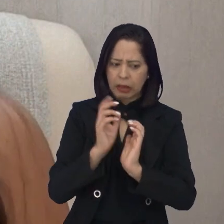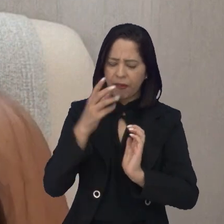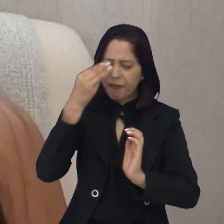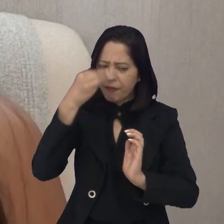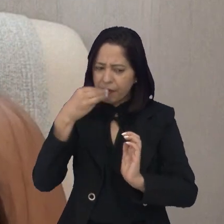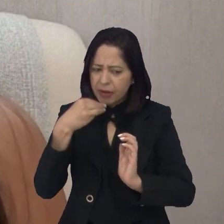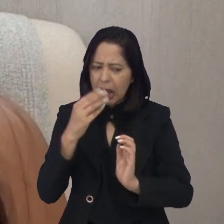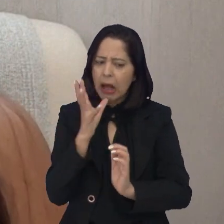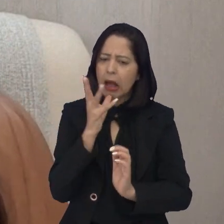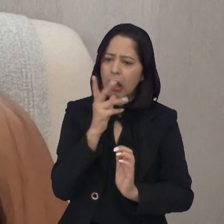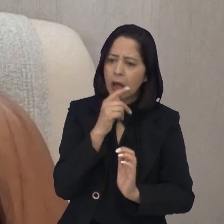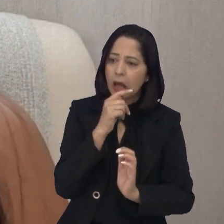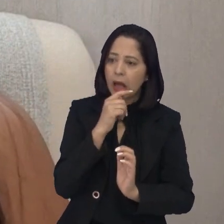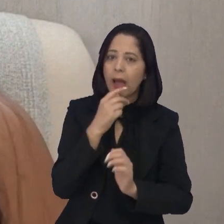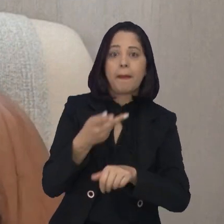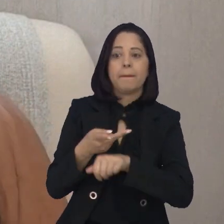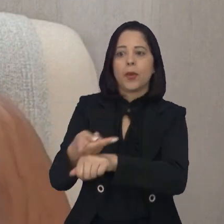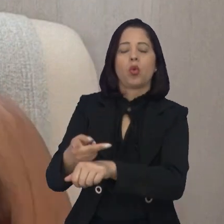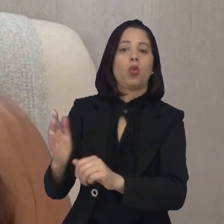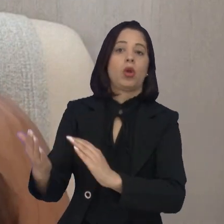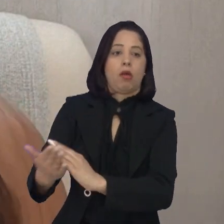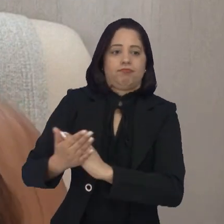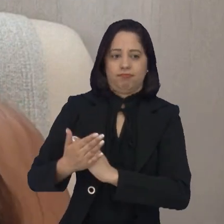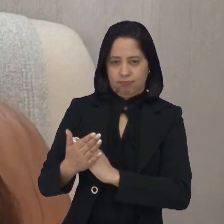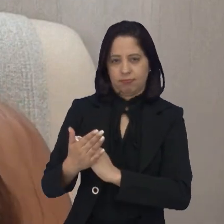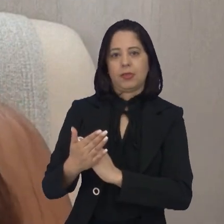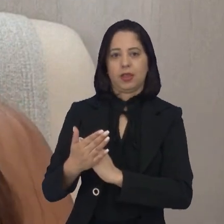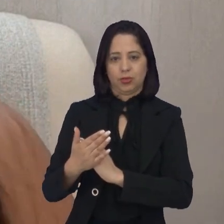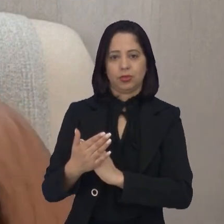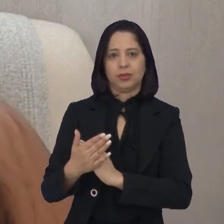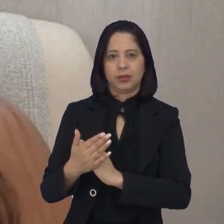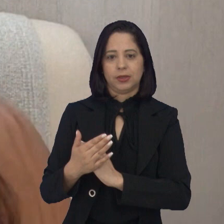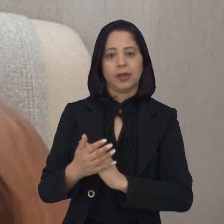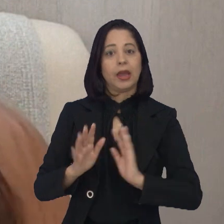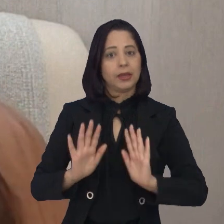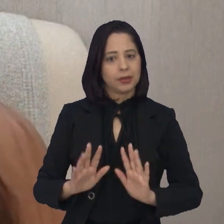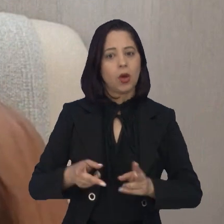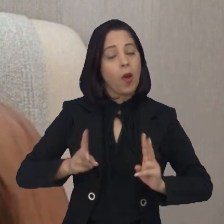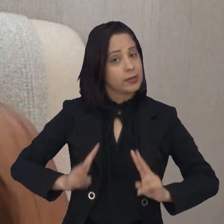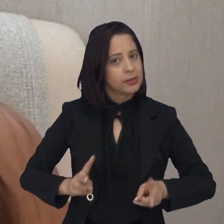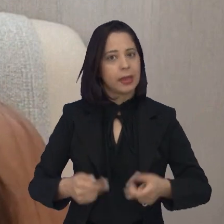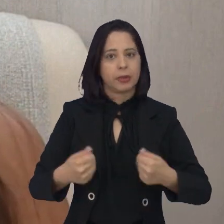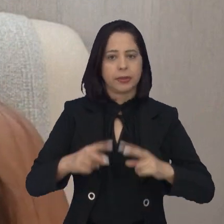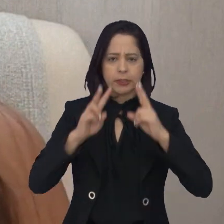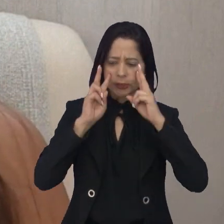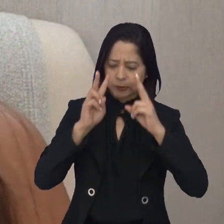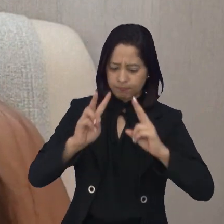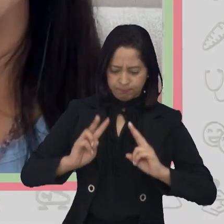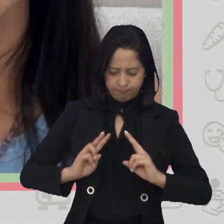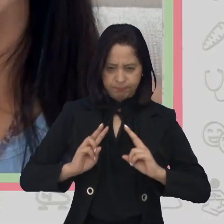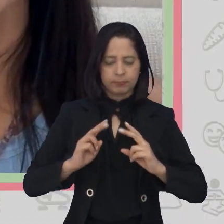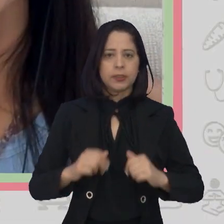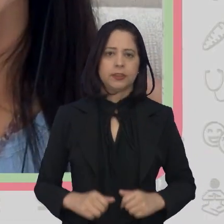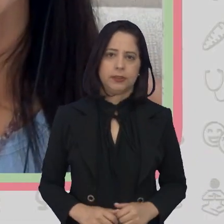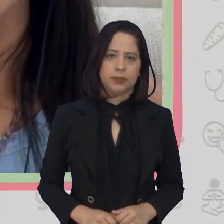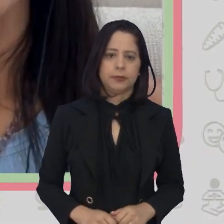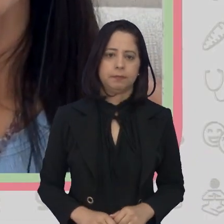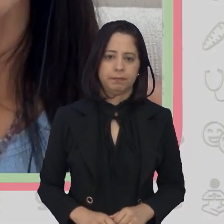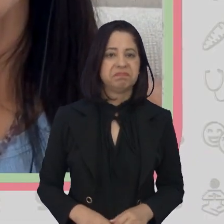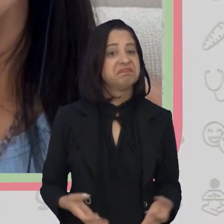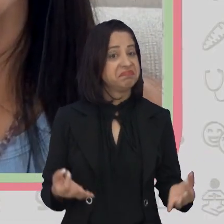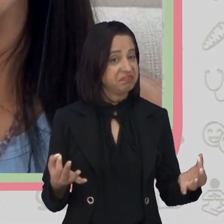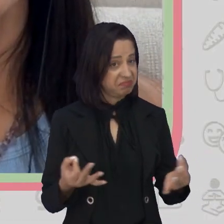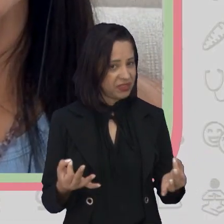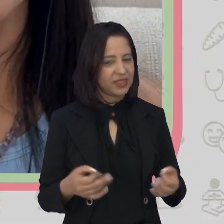momento de reconhecimento. Só que é um reconhecimento constante, que é para o resto da vida, na verdade. Sim,